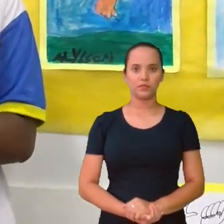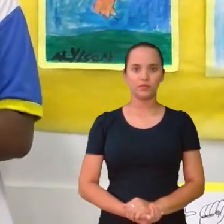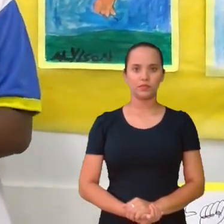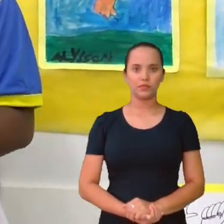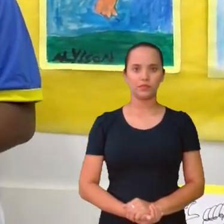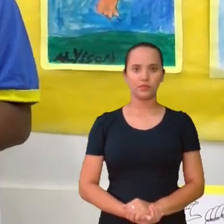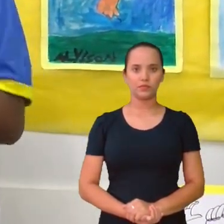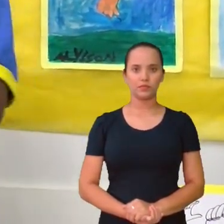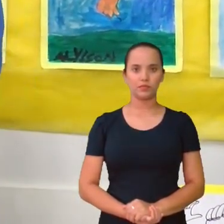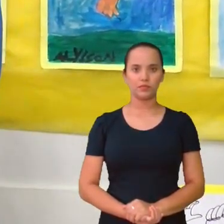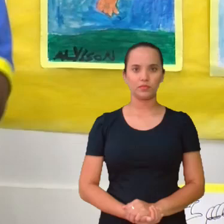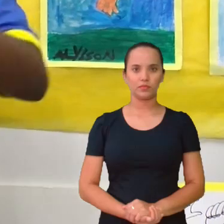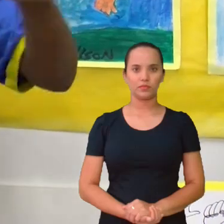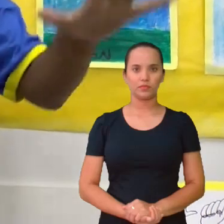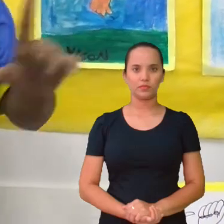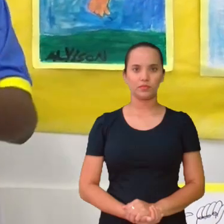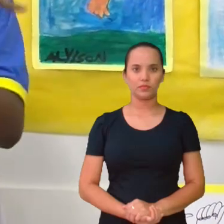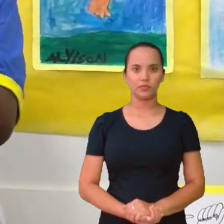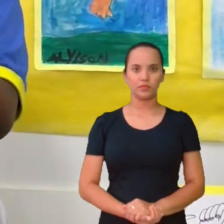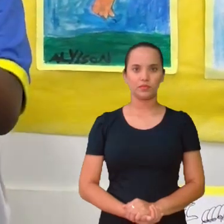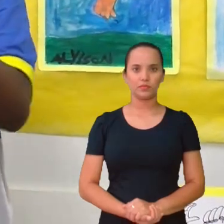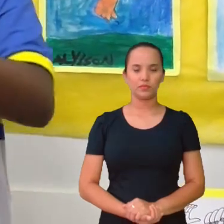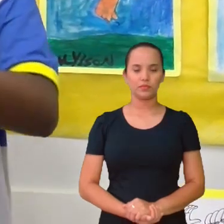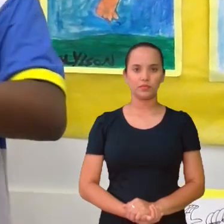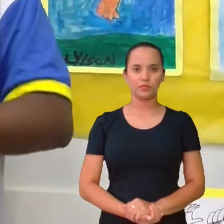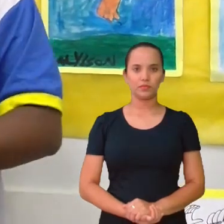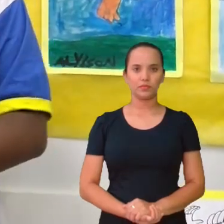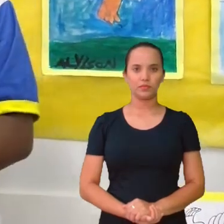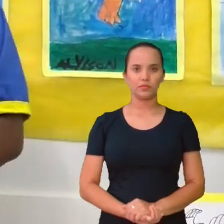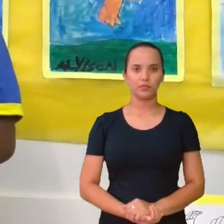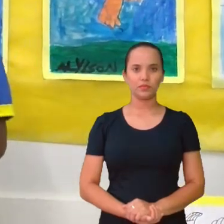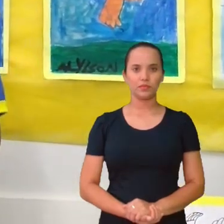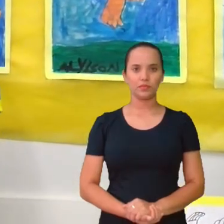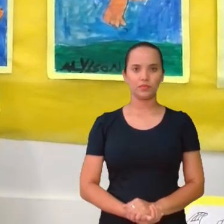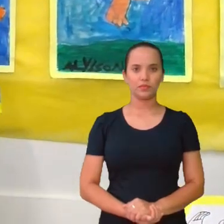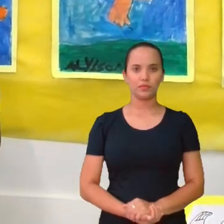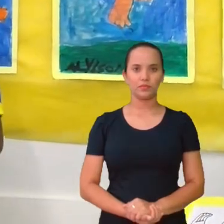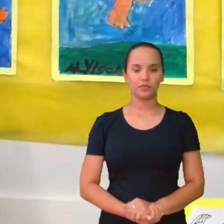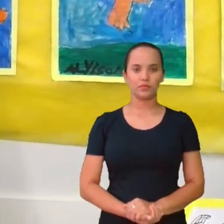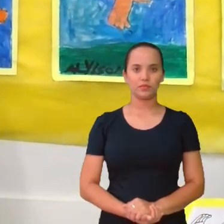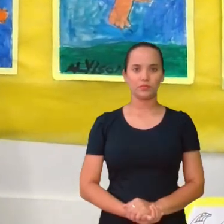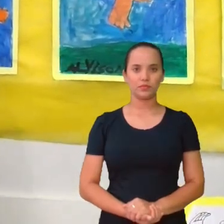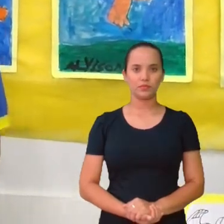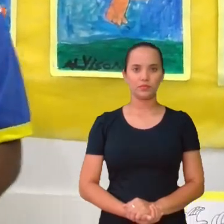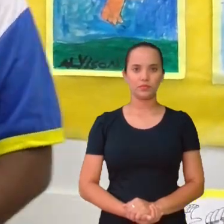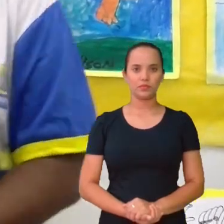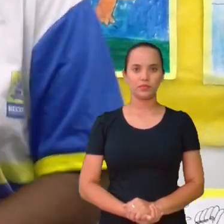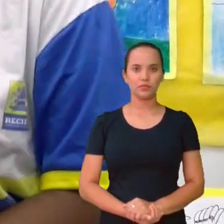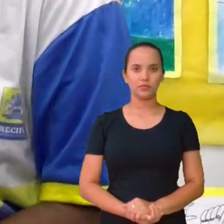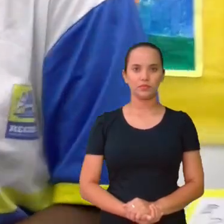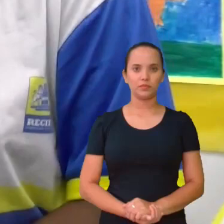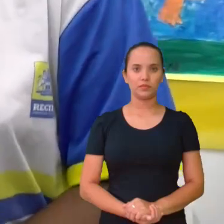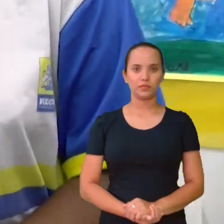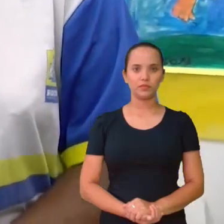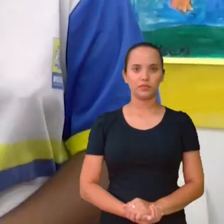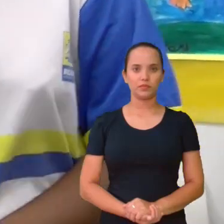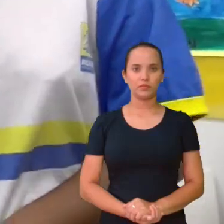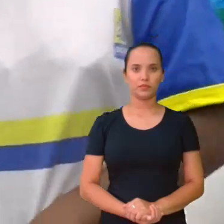Bom, esse trabalho que mostrou os 100 anos da Semana da Arte Moderna aqui no Brasil.